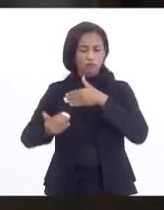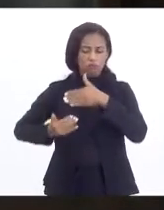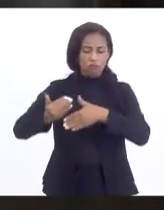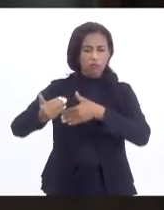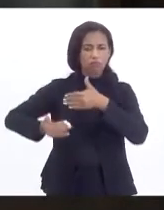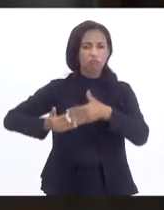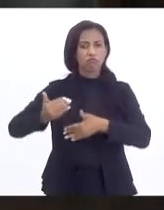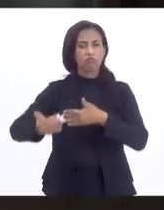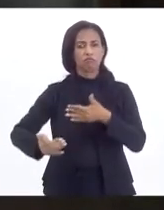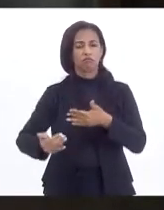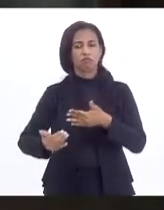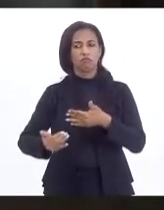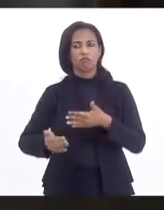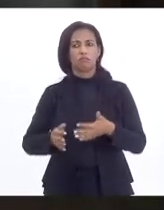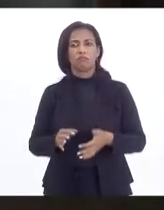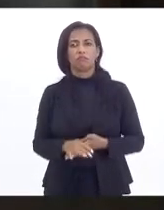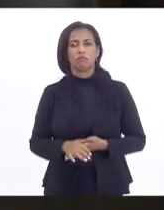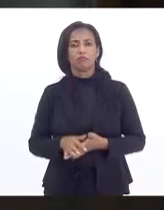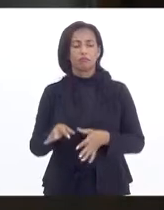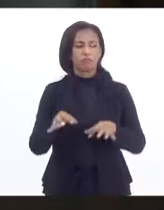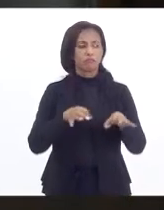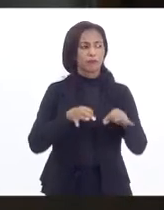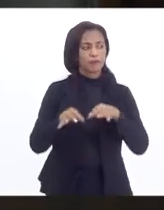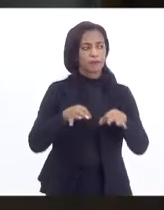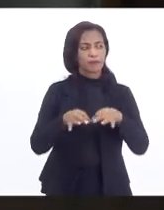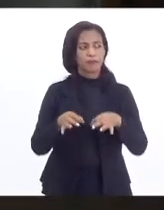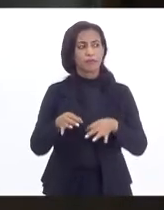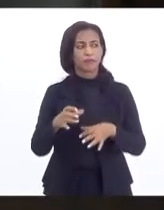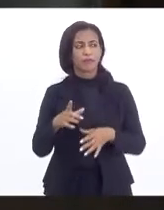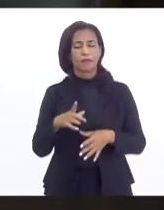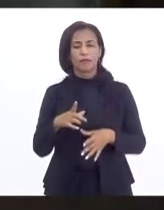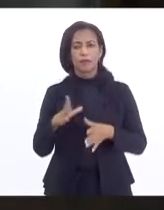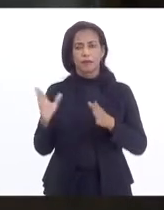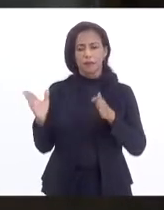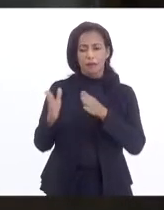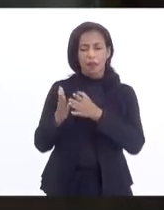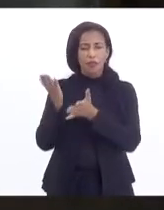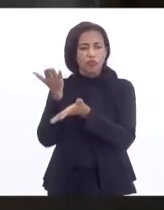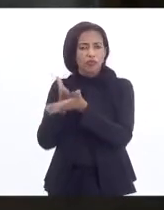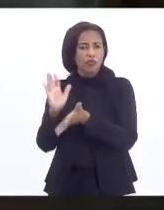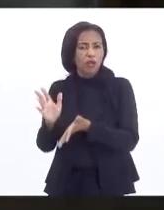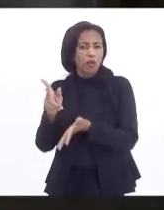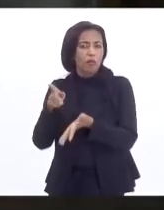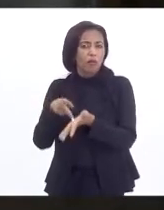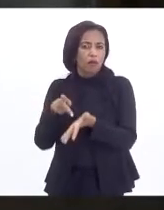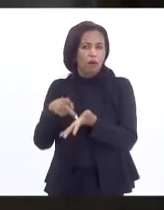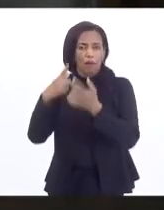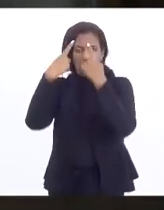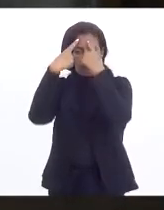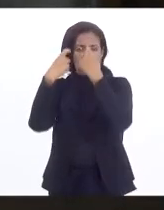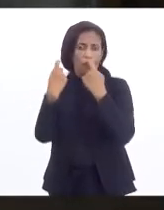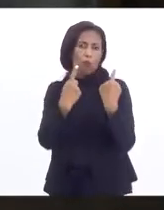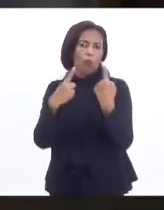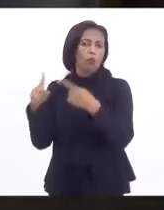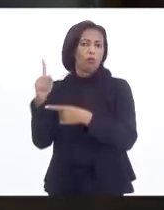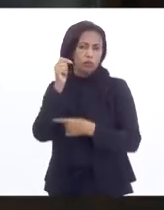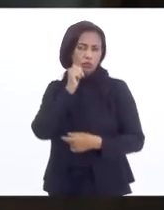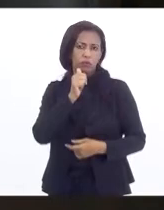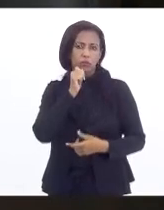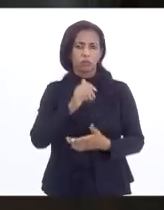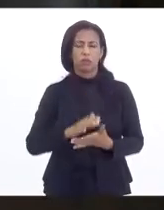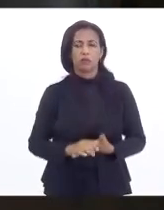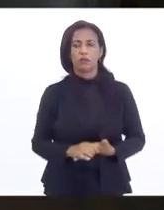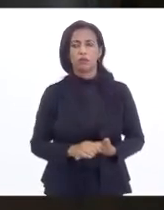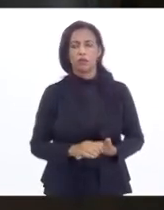avancem, né, na questão de se restringir, de acabar realmente com a violência contra as mulheres.